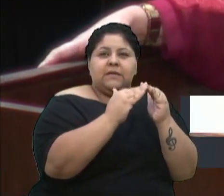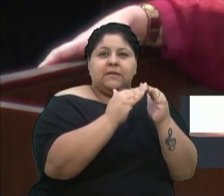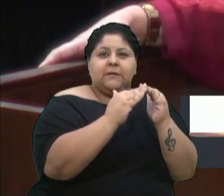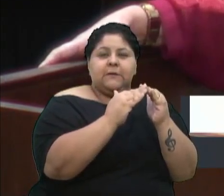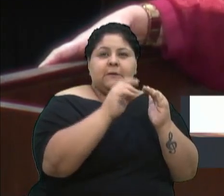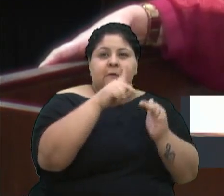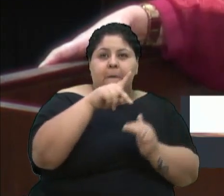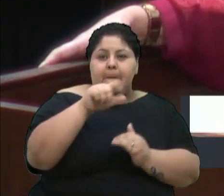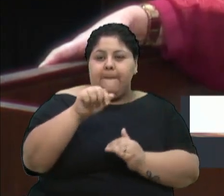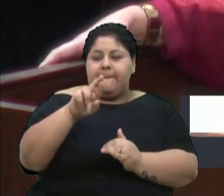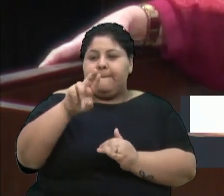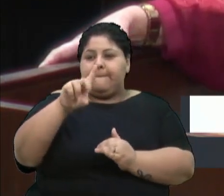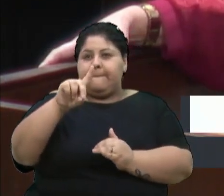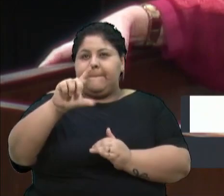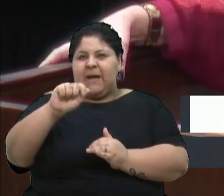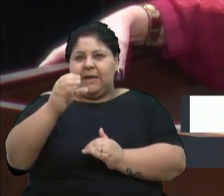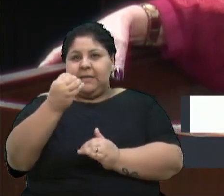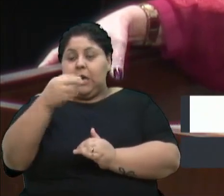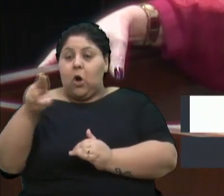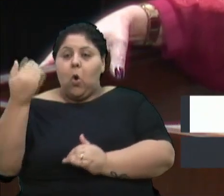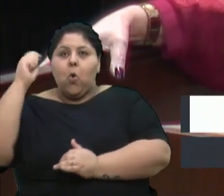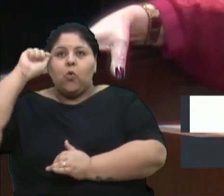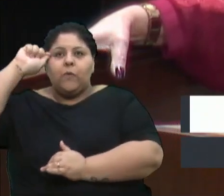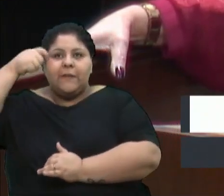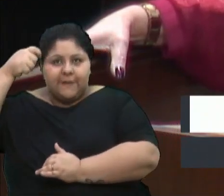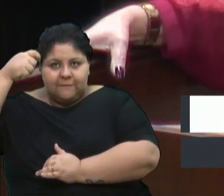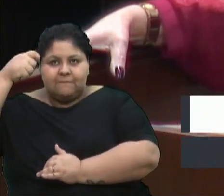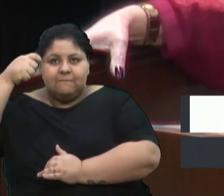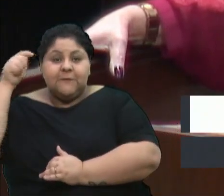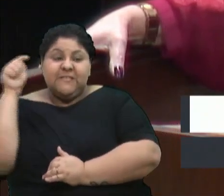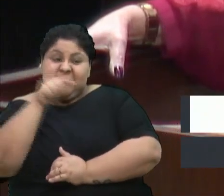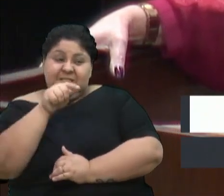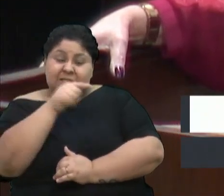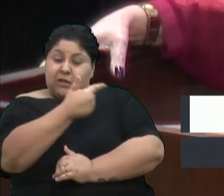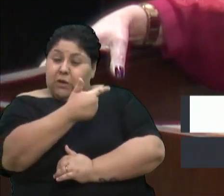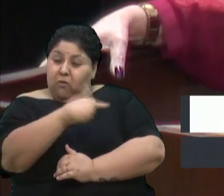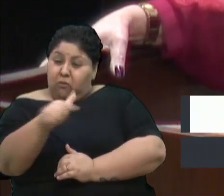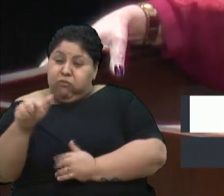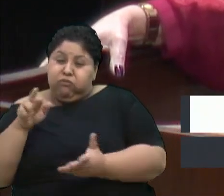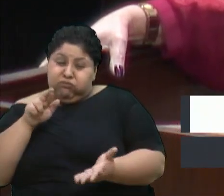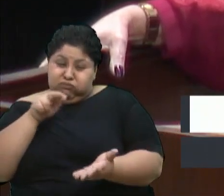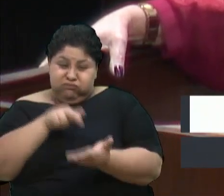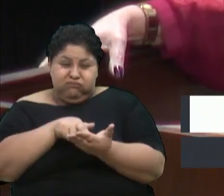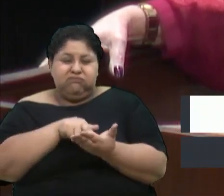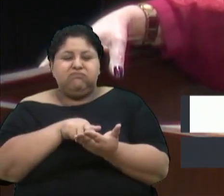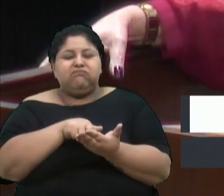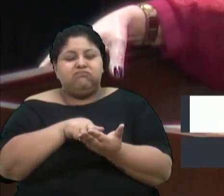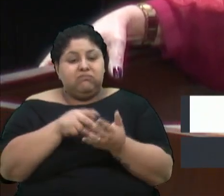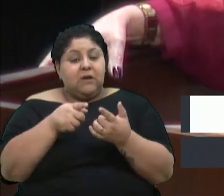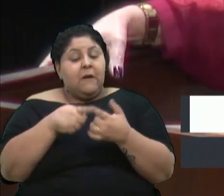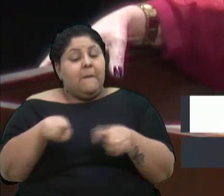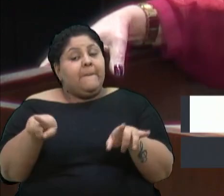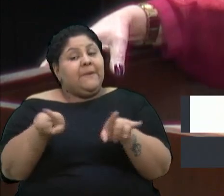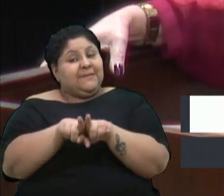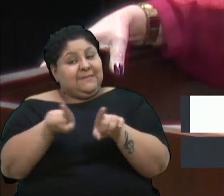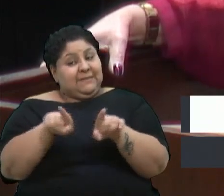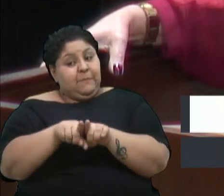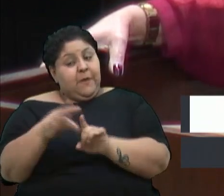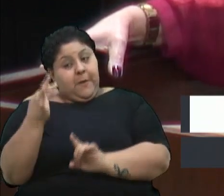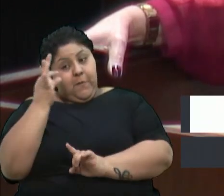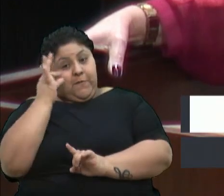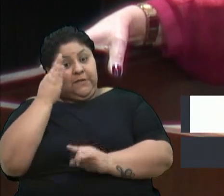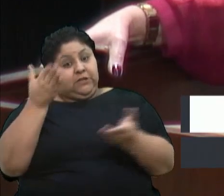pardas, né, ou negras. Então, isso é outra realidade paralela mas tão presente que nós